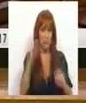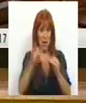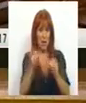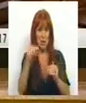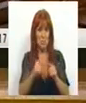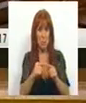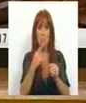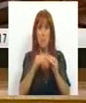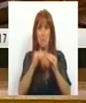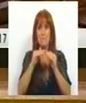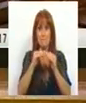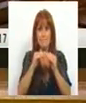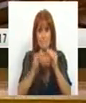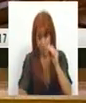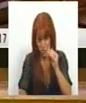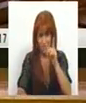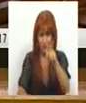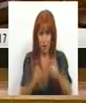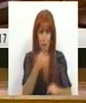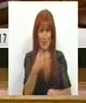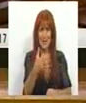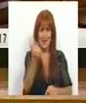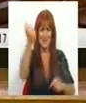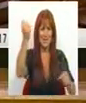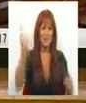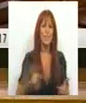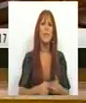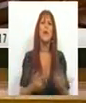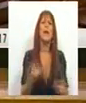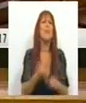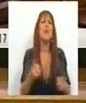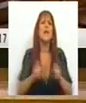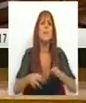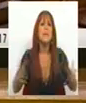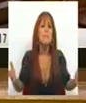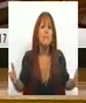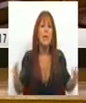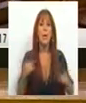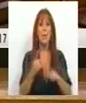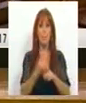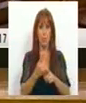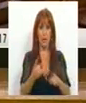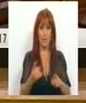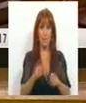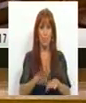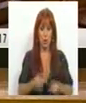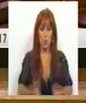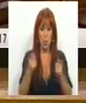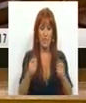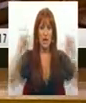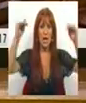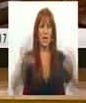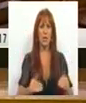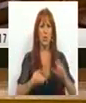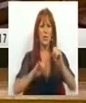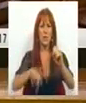cresceu significativamente abaixo de 2015. E porquê é que isto acontece? Porque o investimento caiu